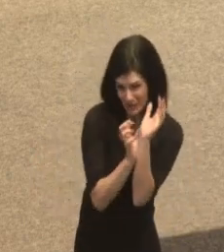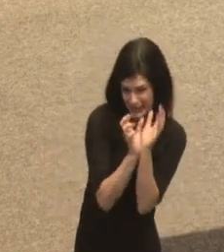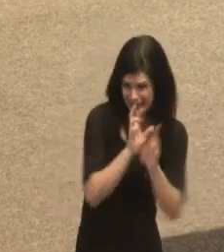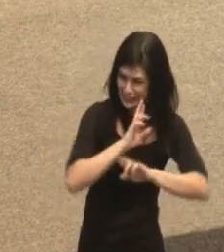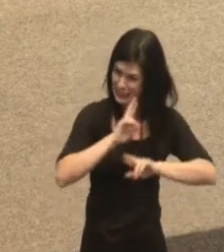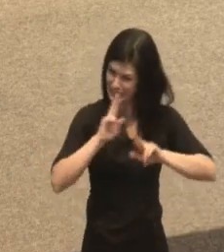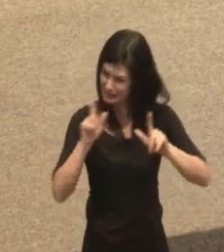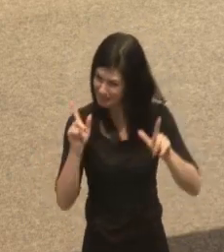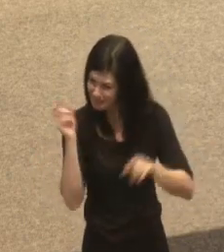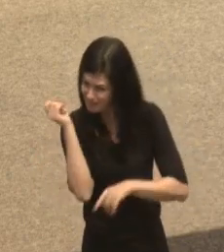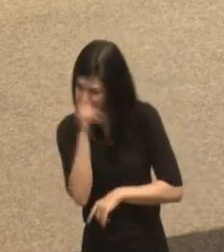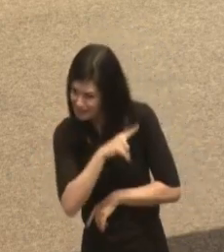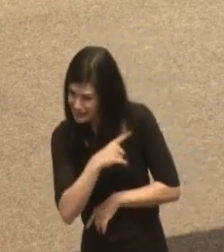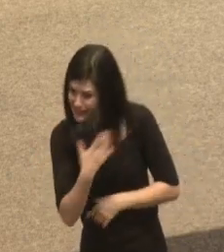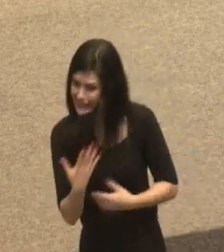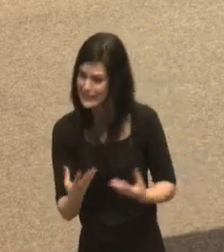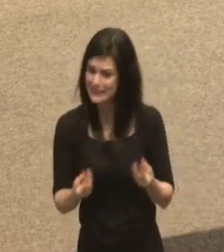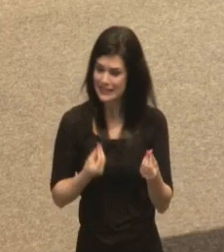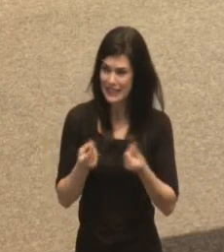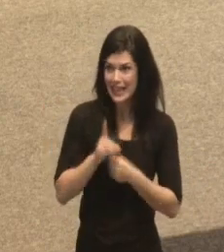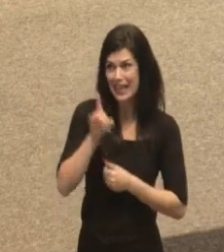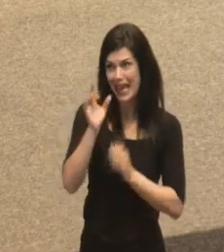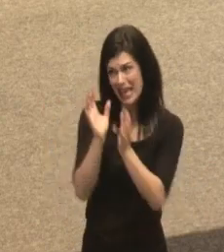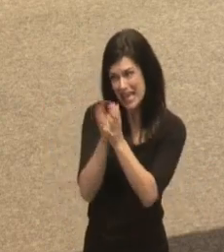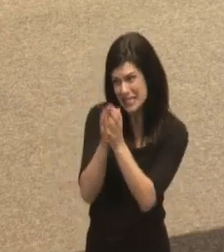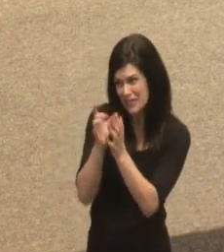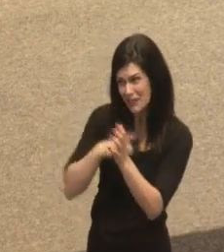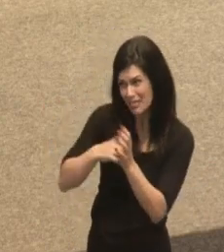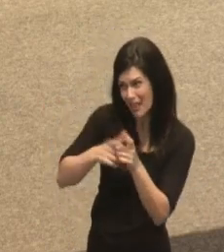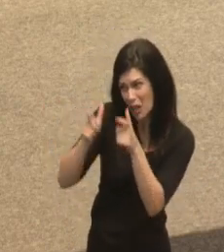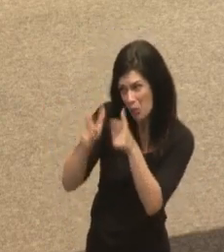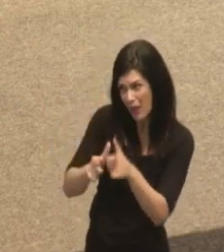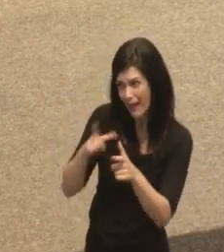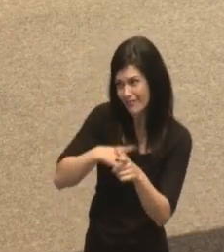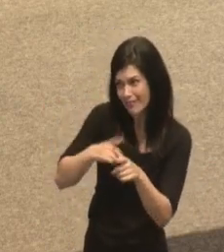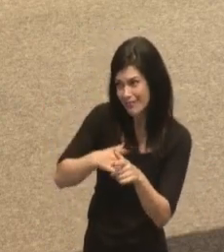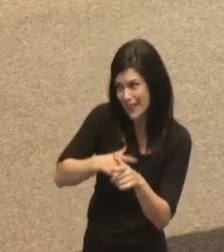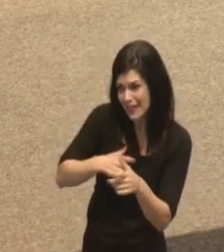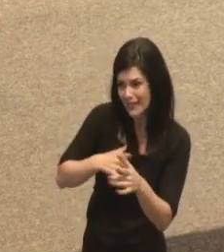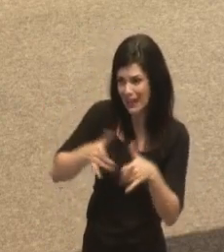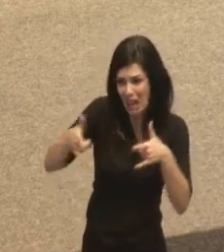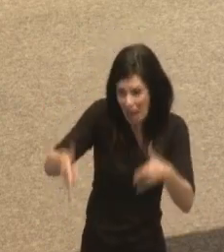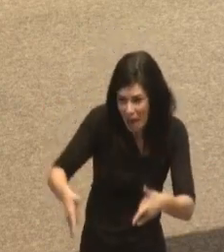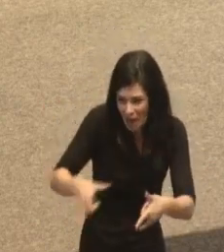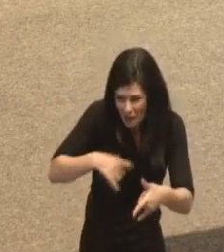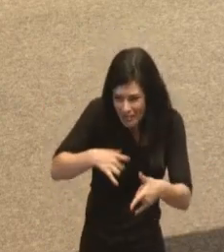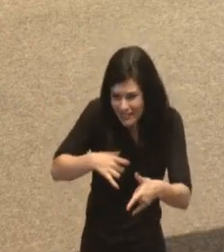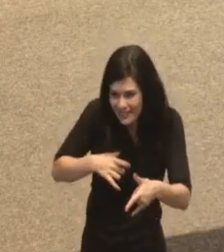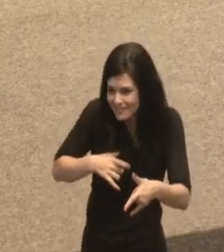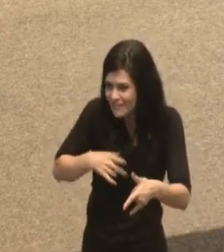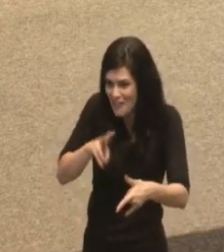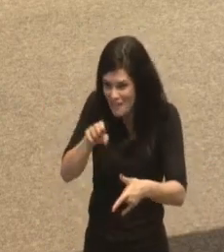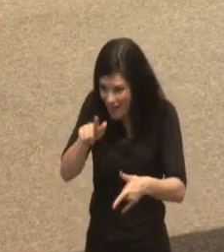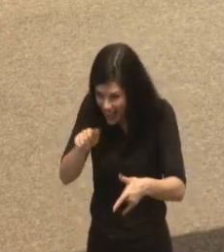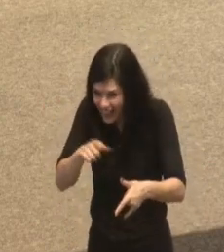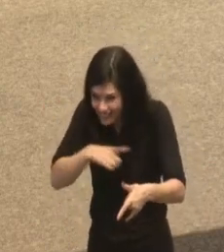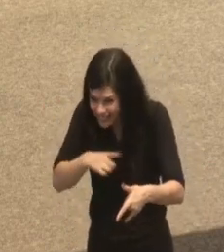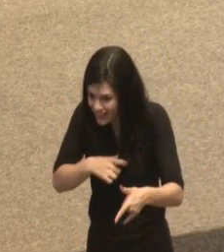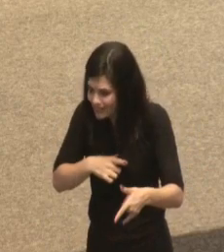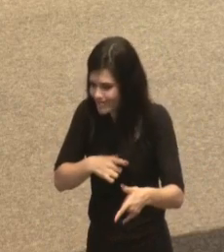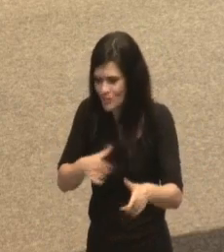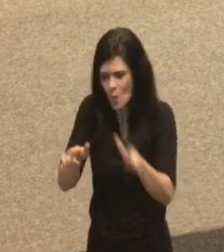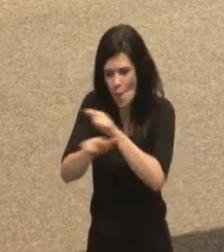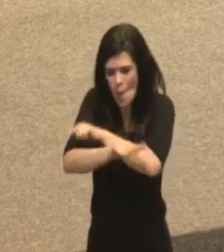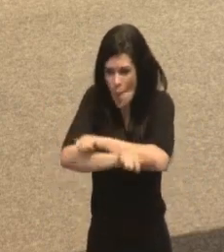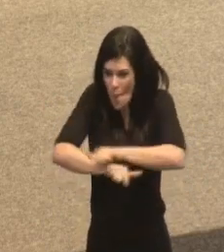observar. Eu falei, como é que está lá em Recife? Cabe lá nas unidades? Ele falou, pastor, nós estamos lotados, nós não temos vaga nenhuma. Eu